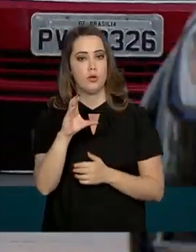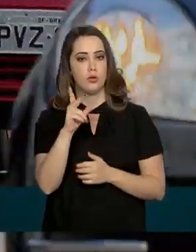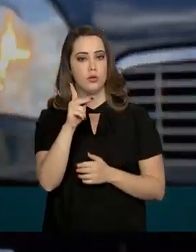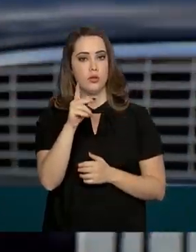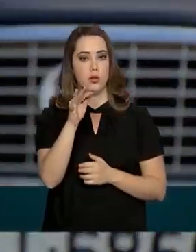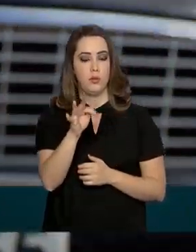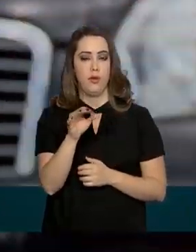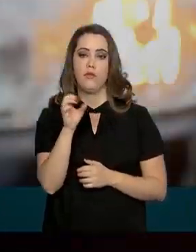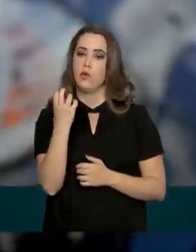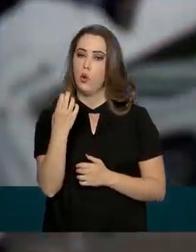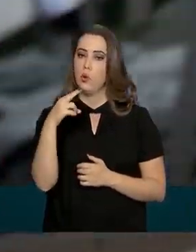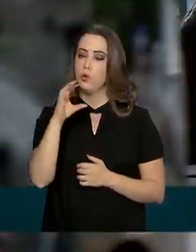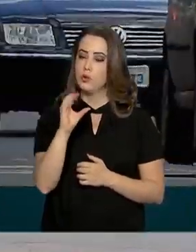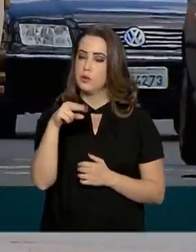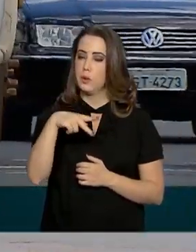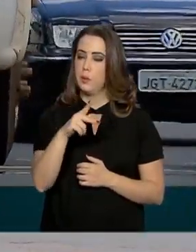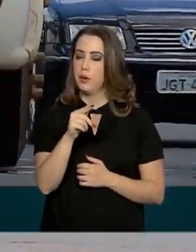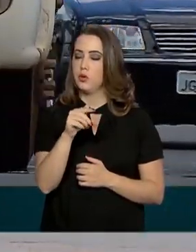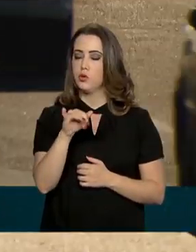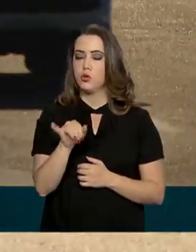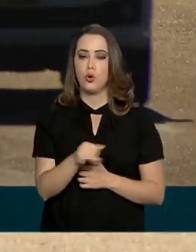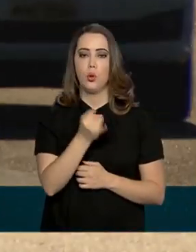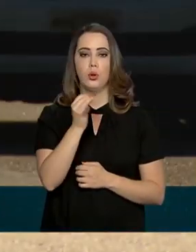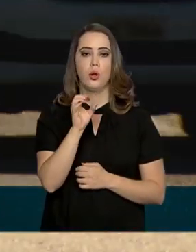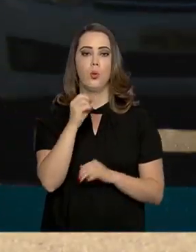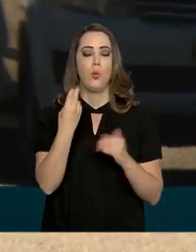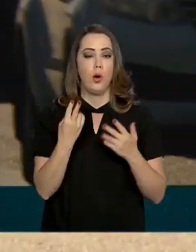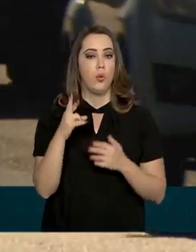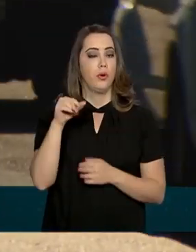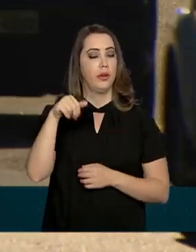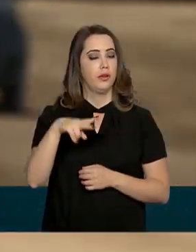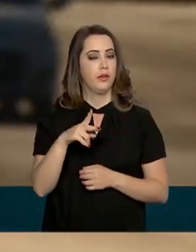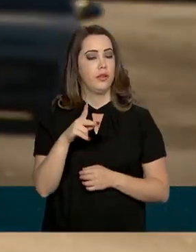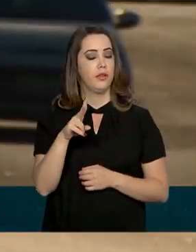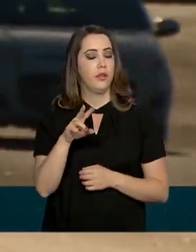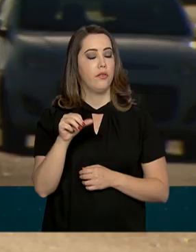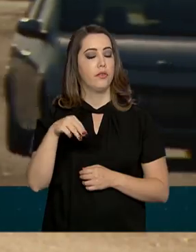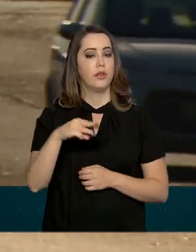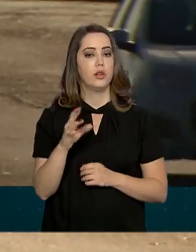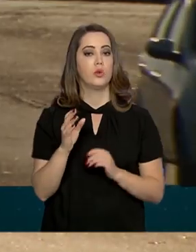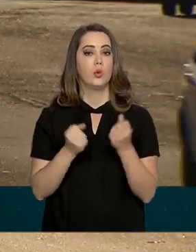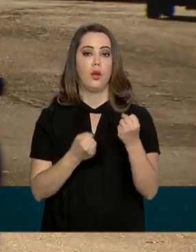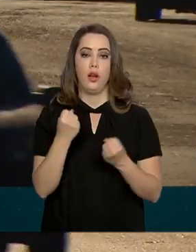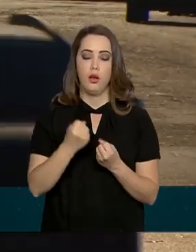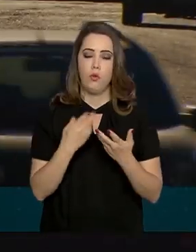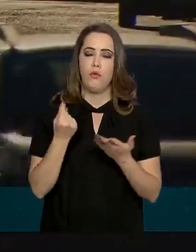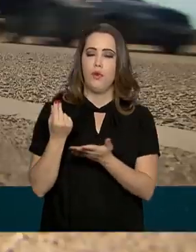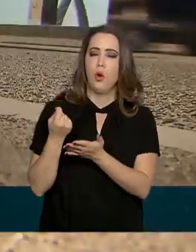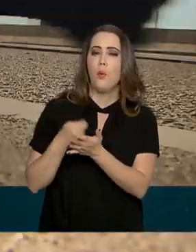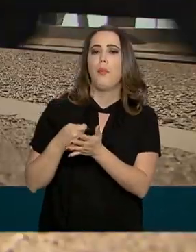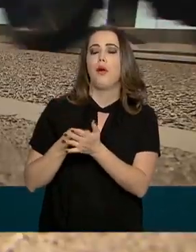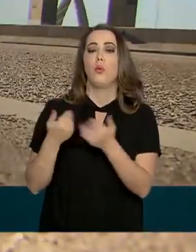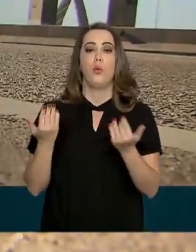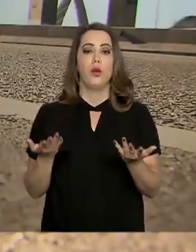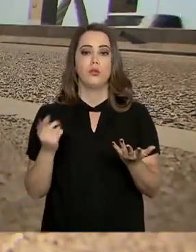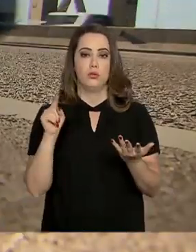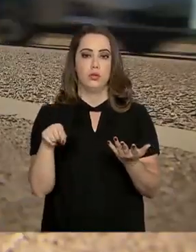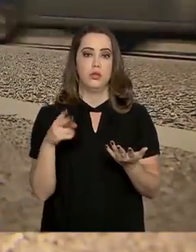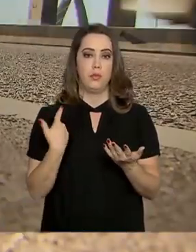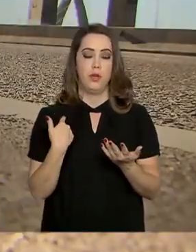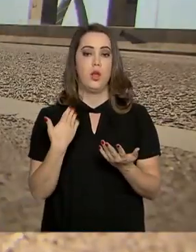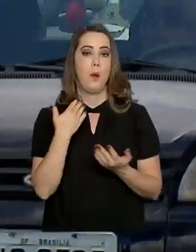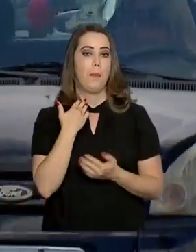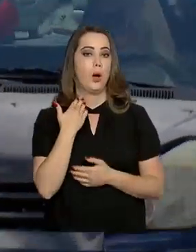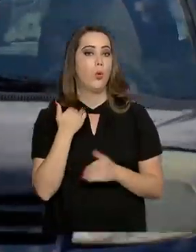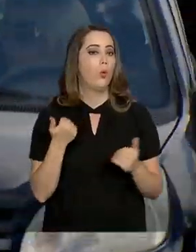renavando o veículo, e-mail, telefone, data em que foi realizado o pagamento maior, valor pago e dados bancários para a restituição.